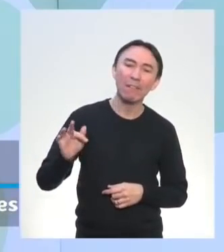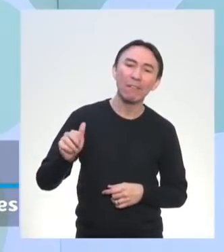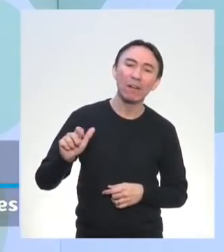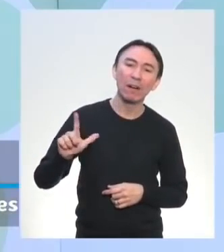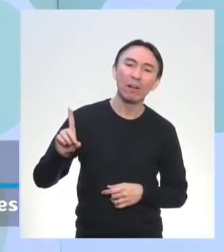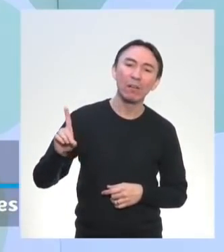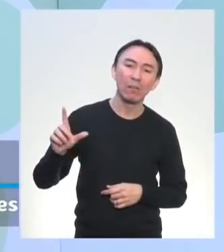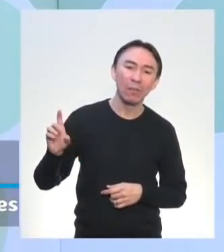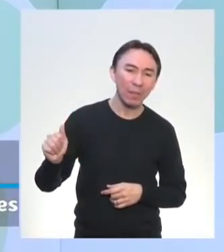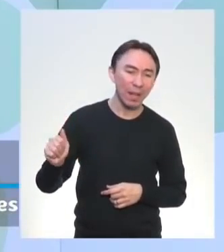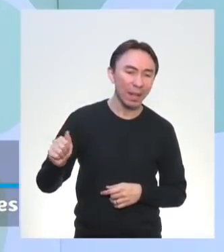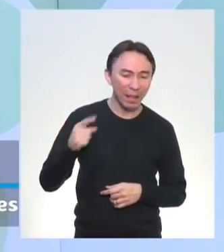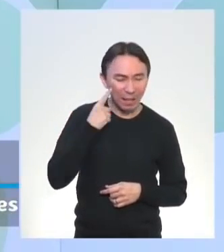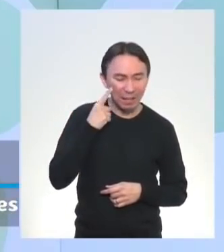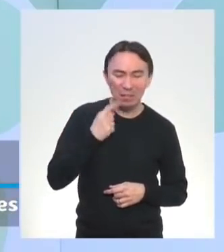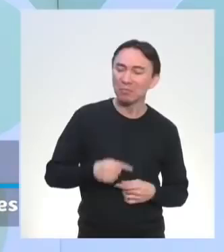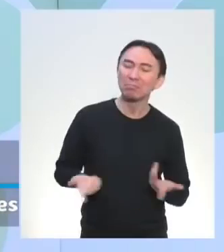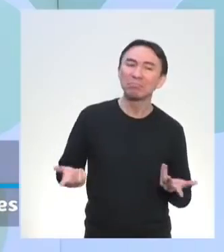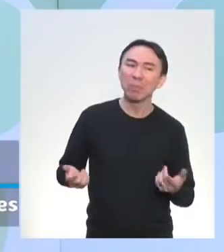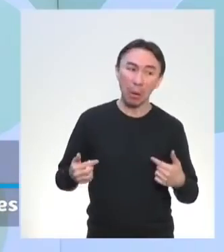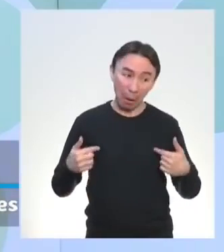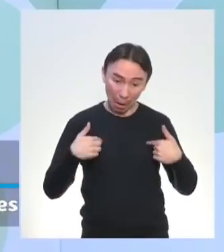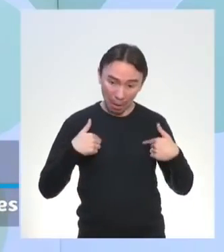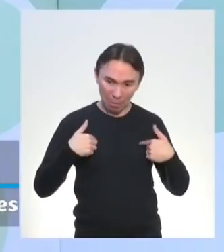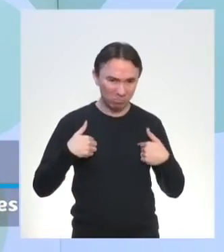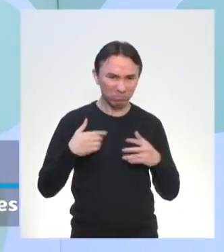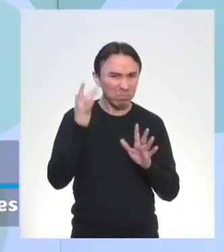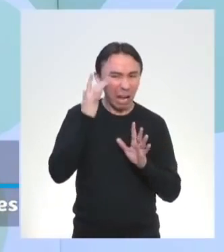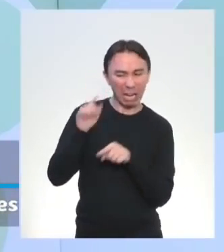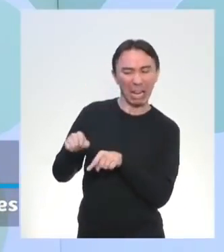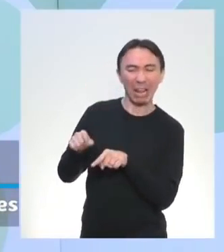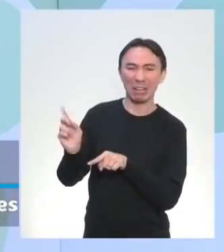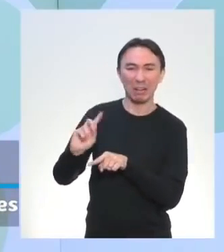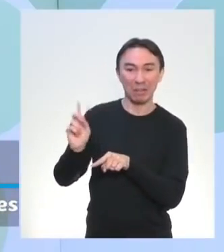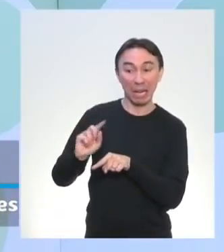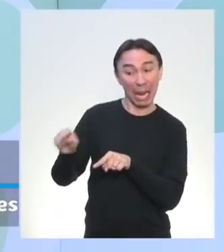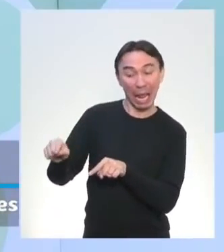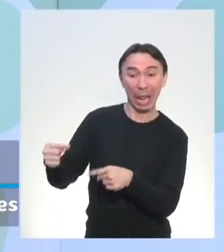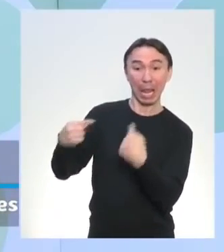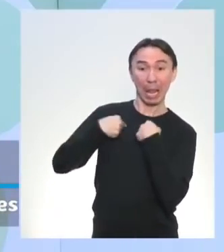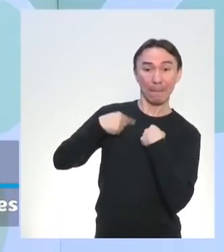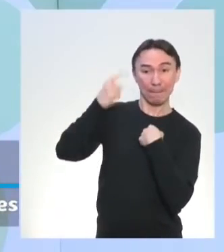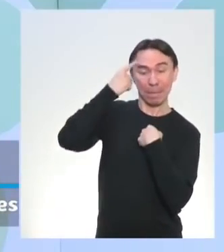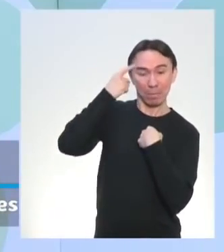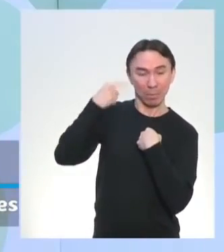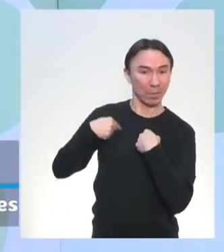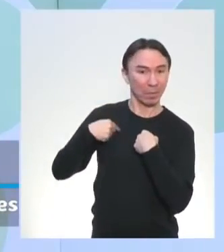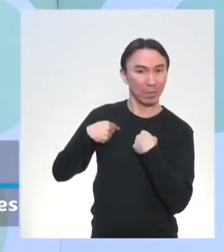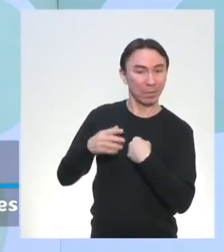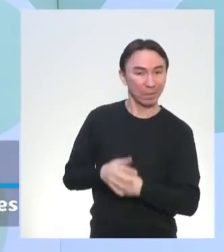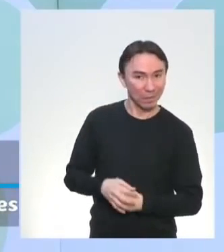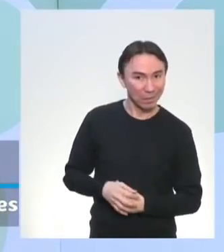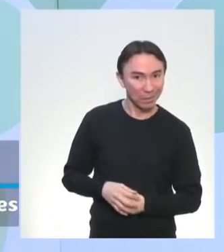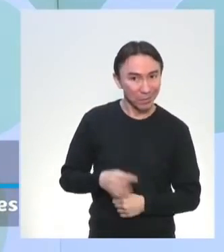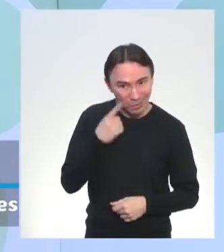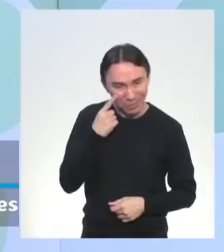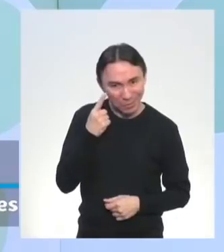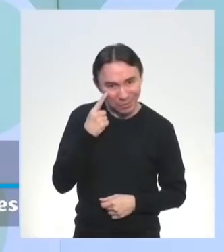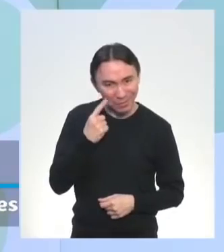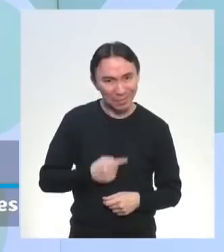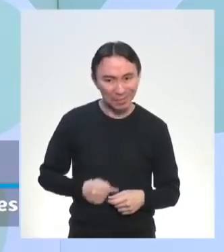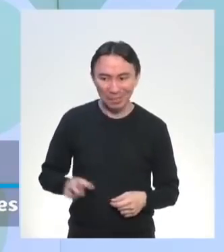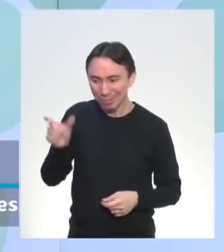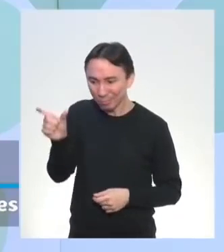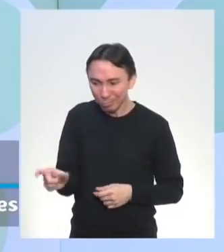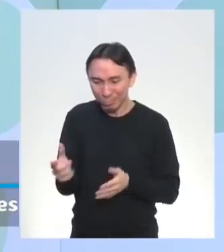Mafalda não importa, importa o que ela pensa sobre mim. Perceba a força que o Quino colocou nessa personagem, né? Tão grande que as próprias